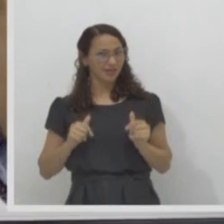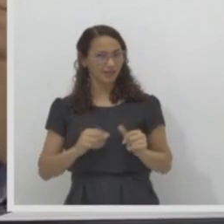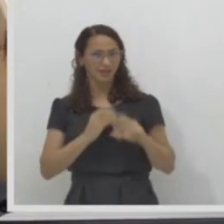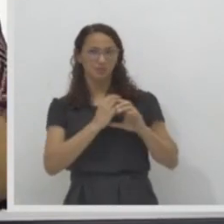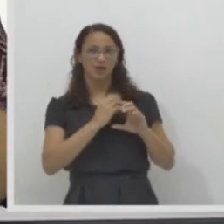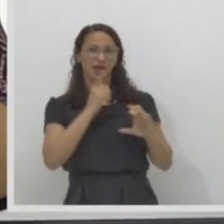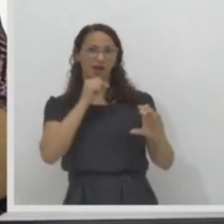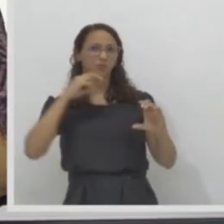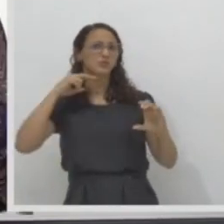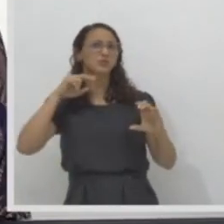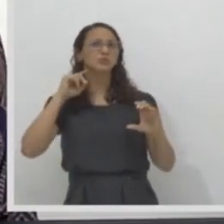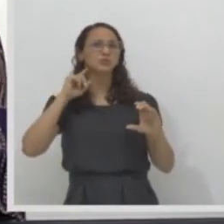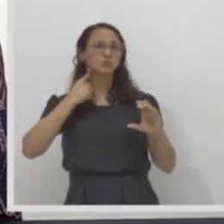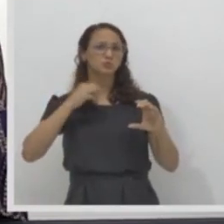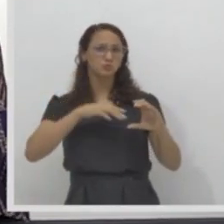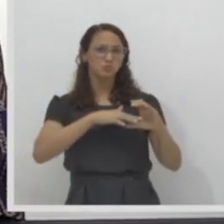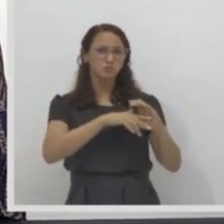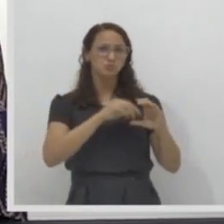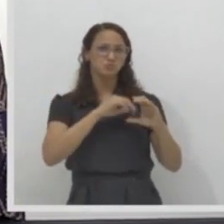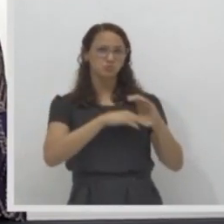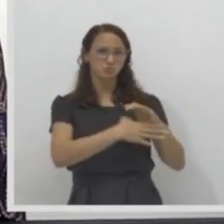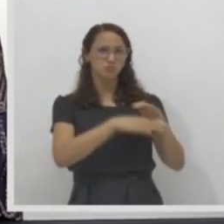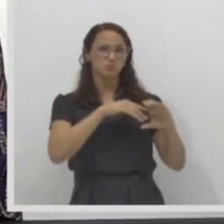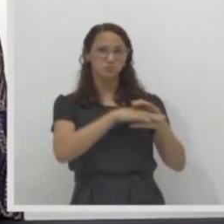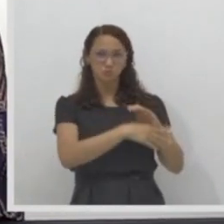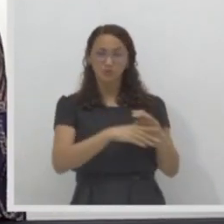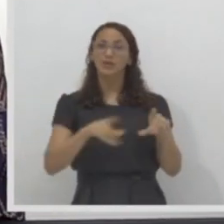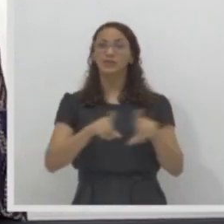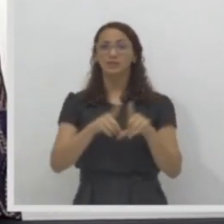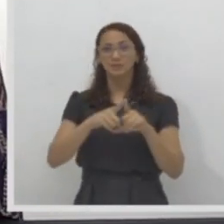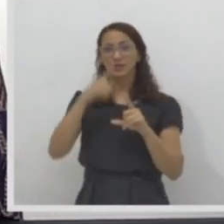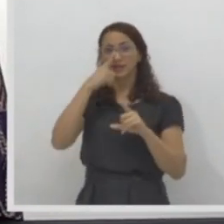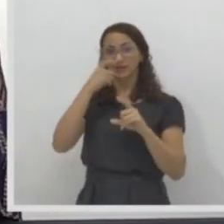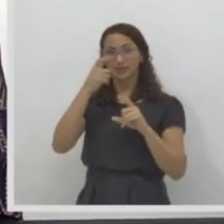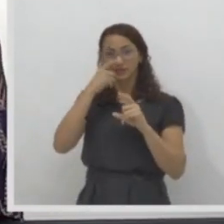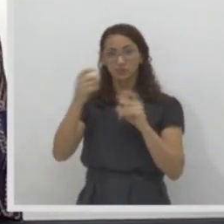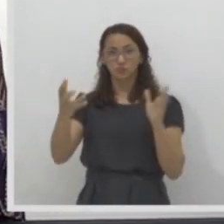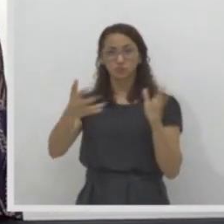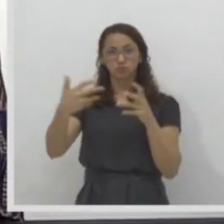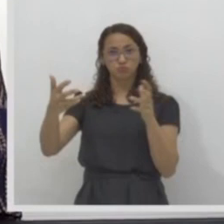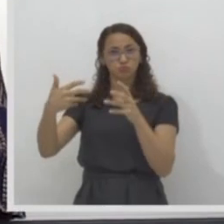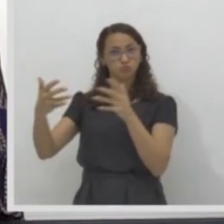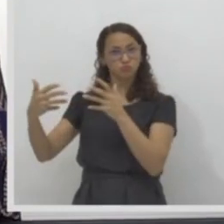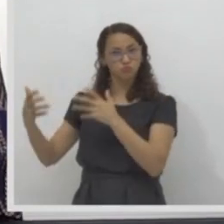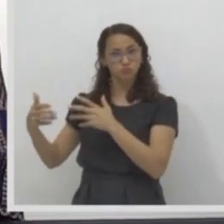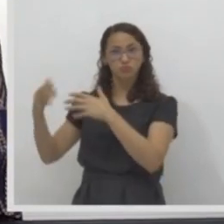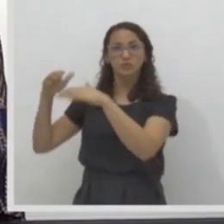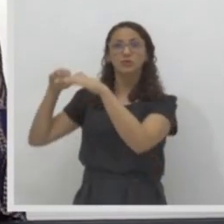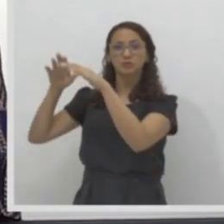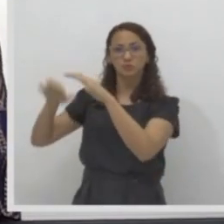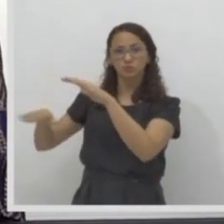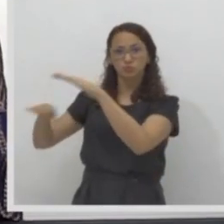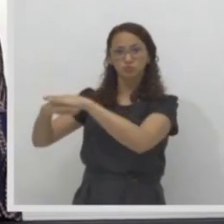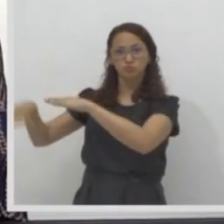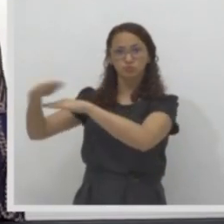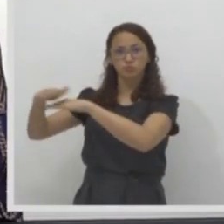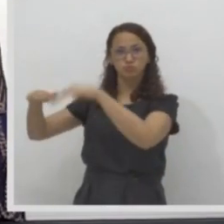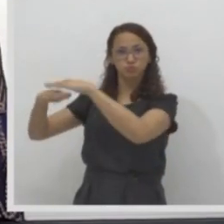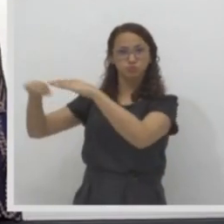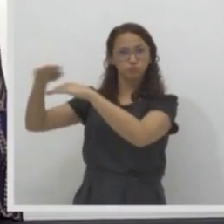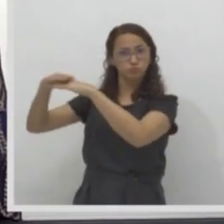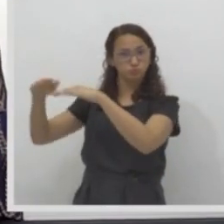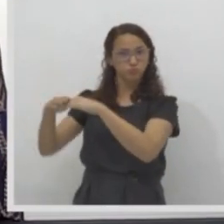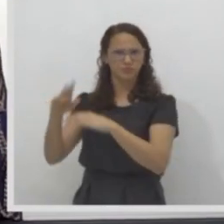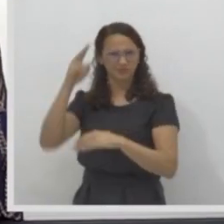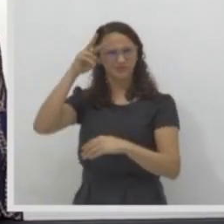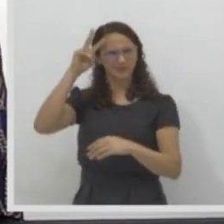destino adequado do lixo. Vocês recordam? Então, hoje a nossa aula vai ser uma revisão. Vou fazer bastante exercício